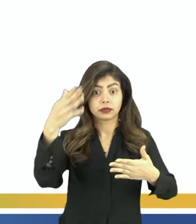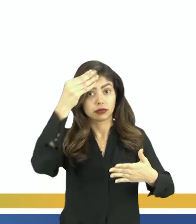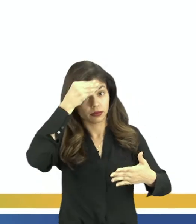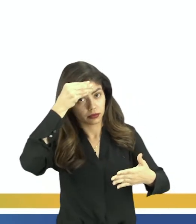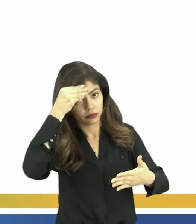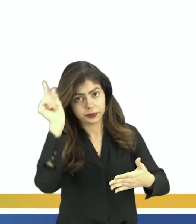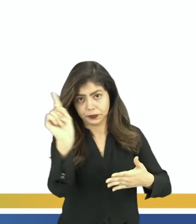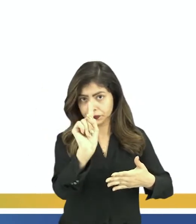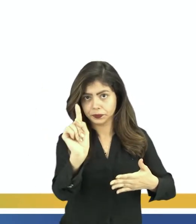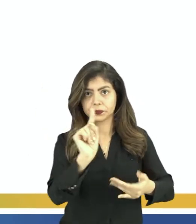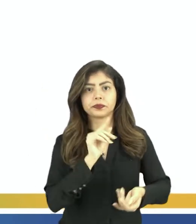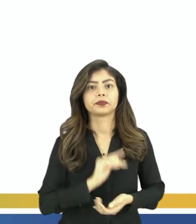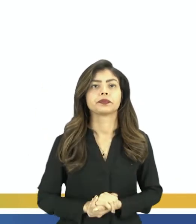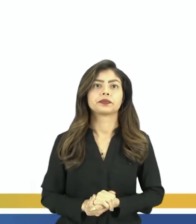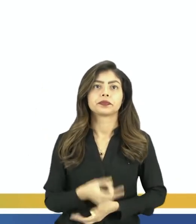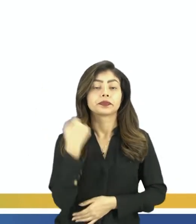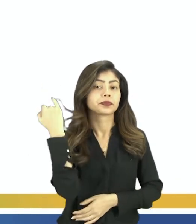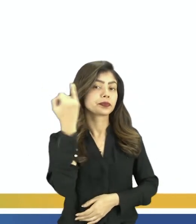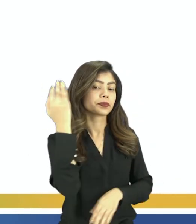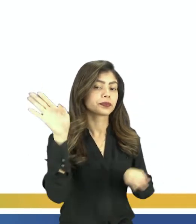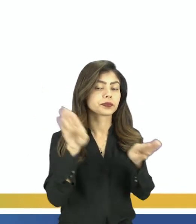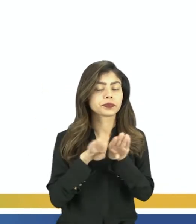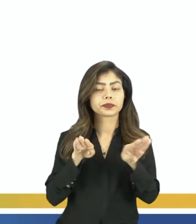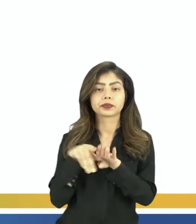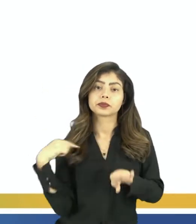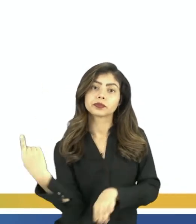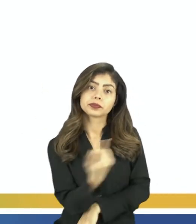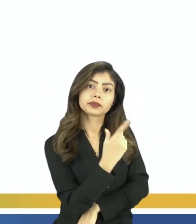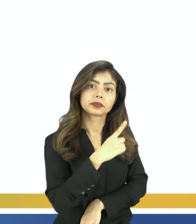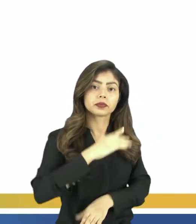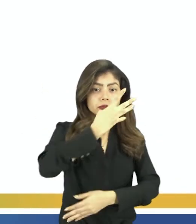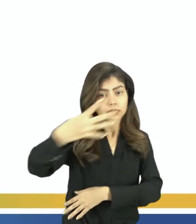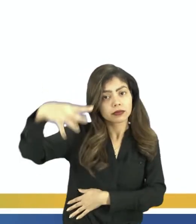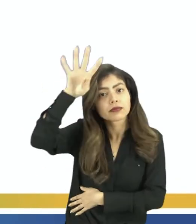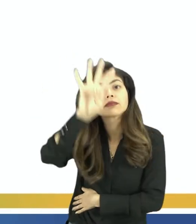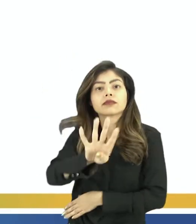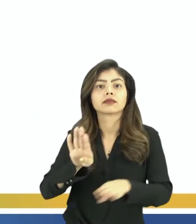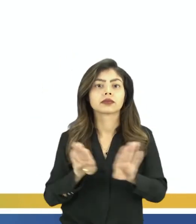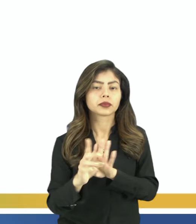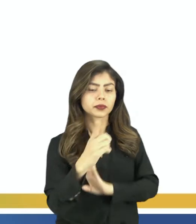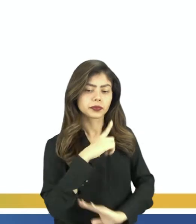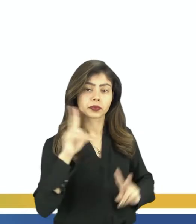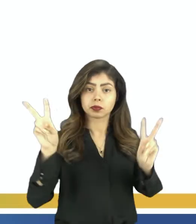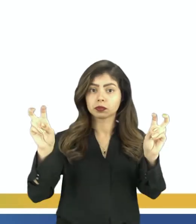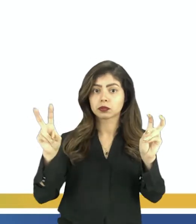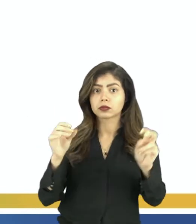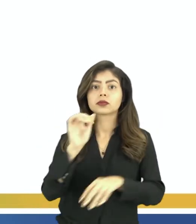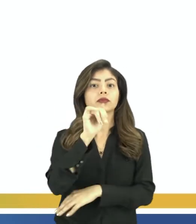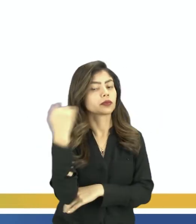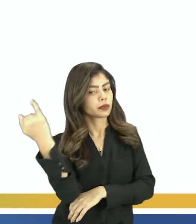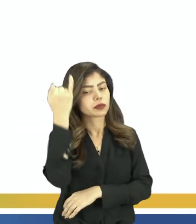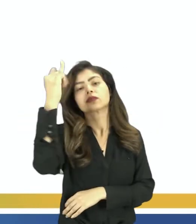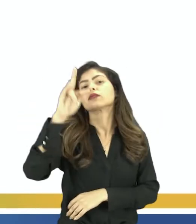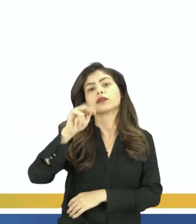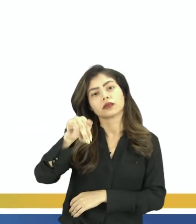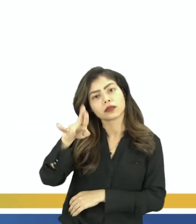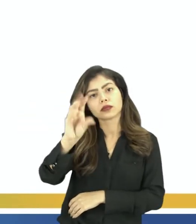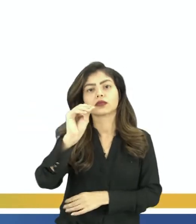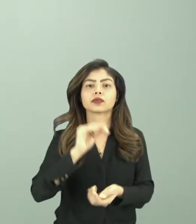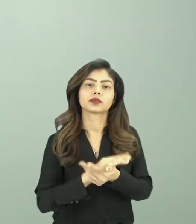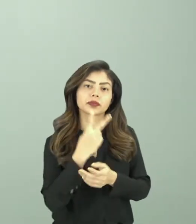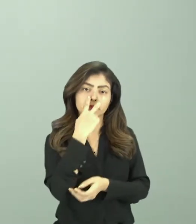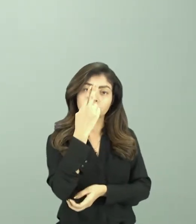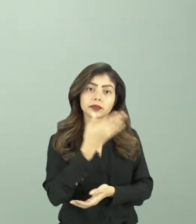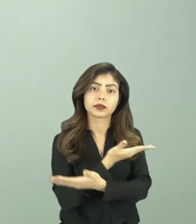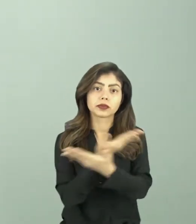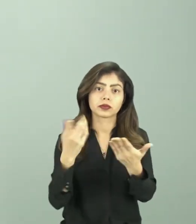decorar, ok? Então é importante também a gente ter acesso a essa tabela que contém os principais ânions que vai aparecer nas